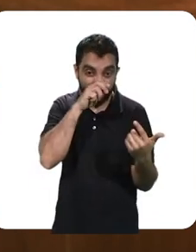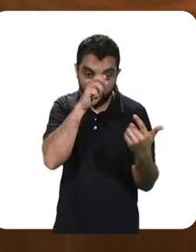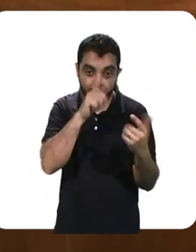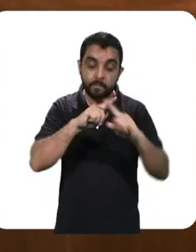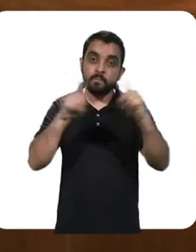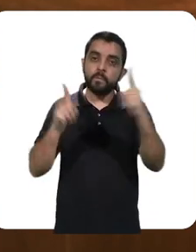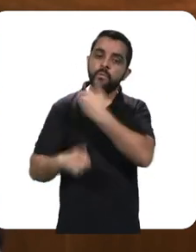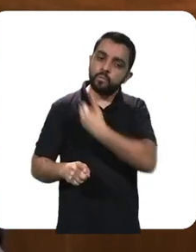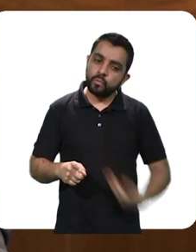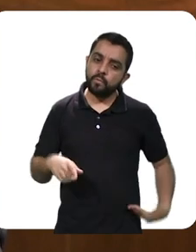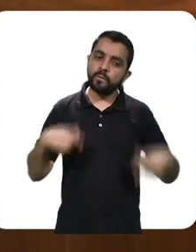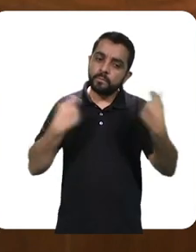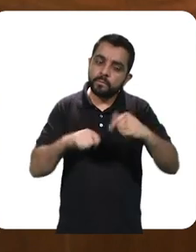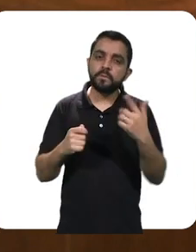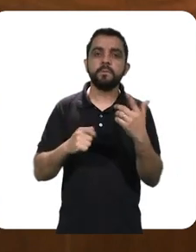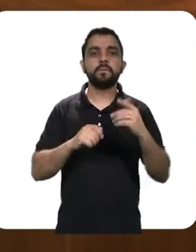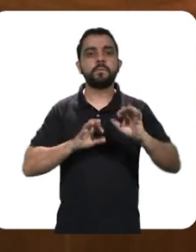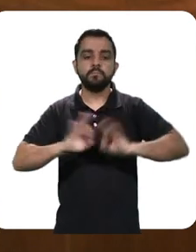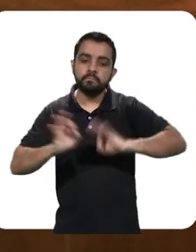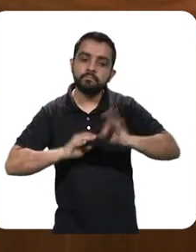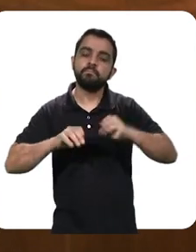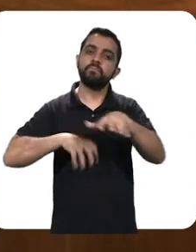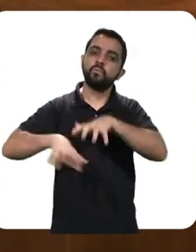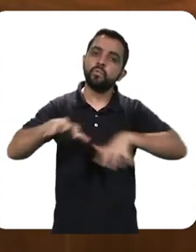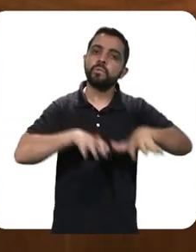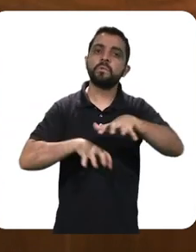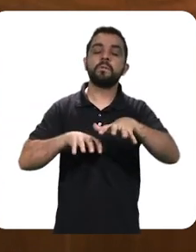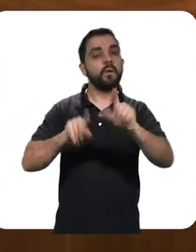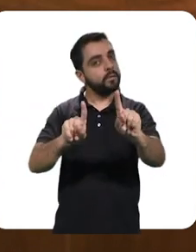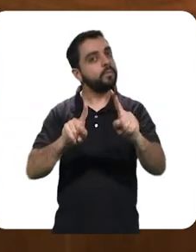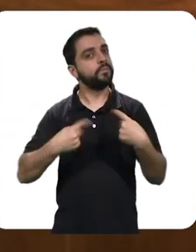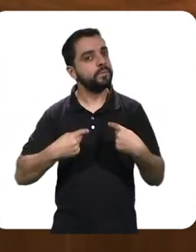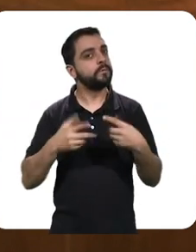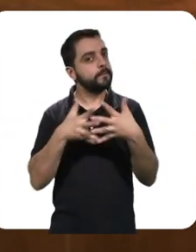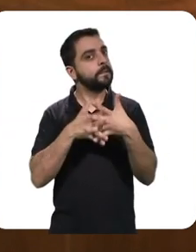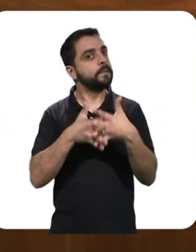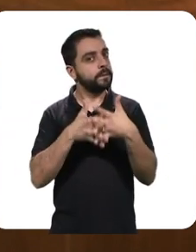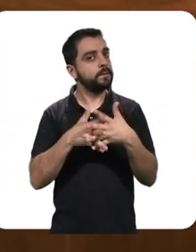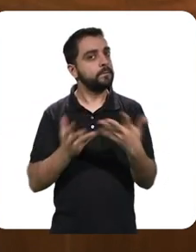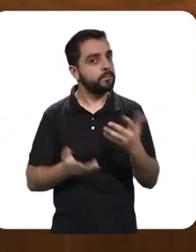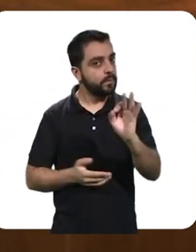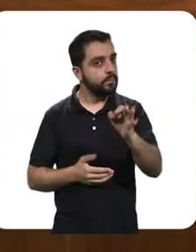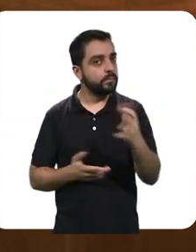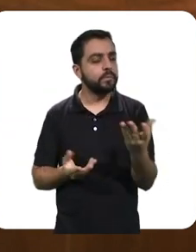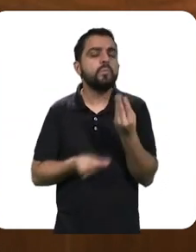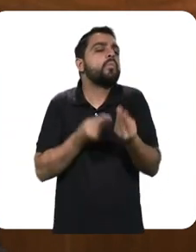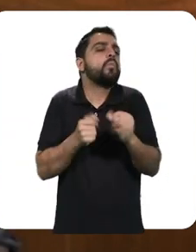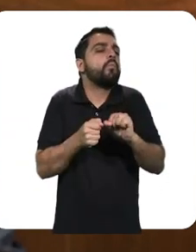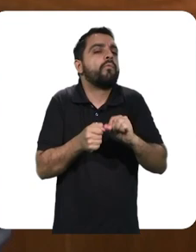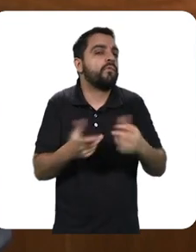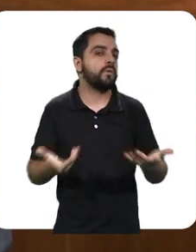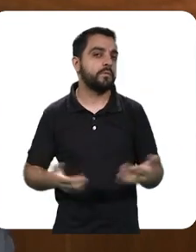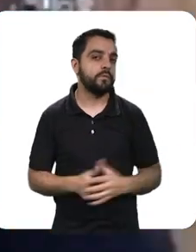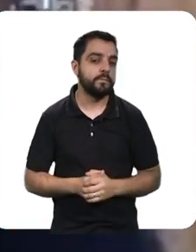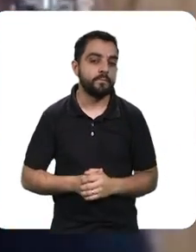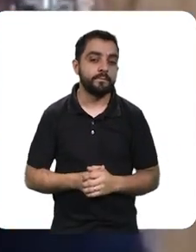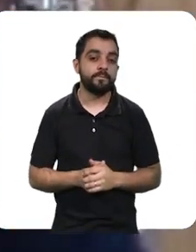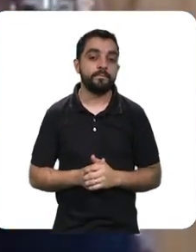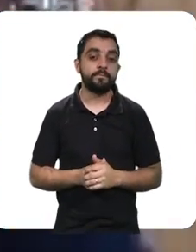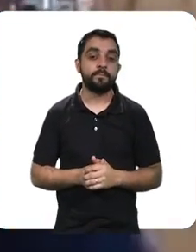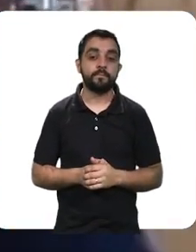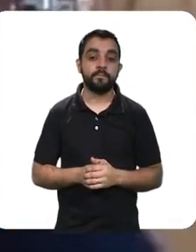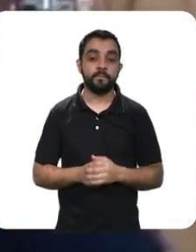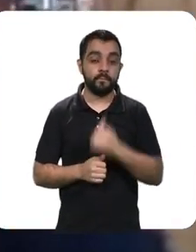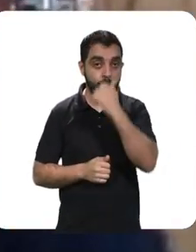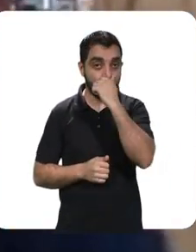precisa tomar ações, a saúde precisa se organizar. É um desafio bem complicado, né, professora? Como é que faz? Olha, Renê, acho que